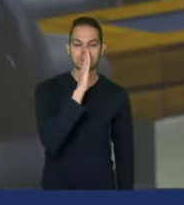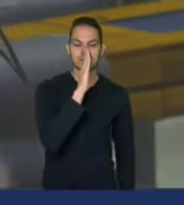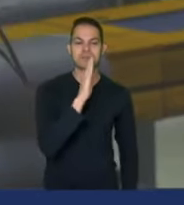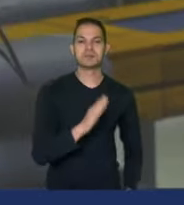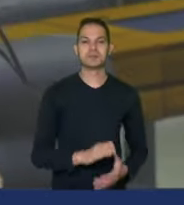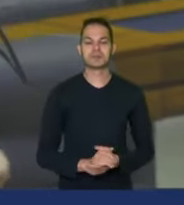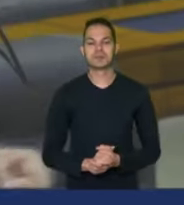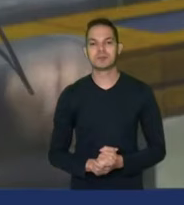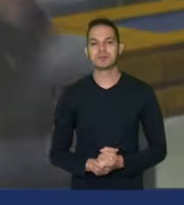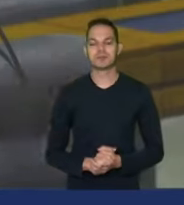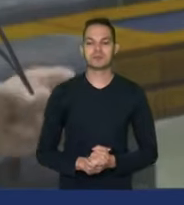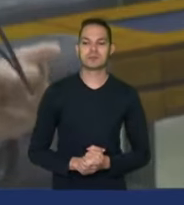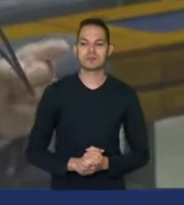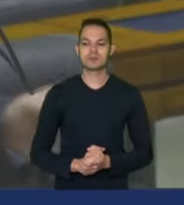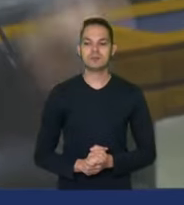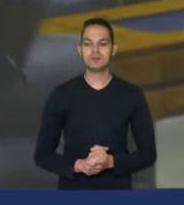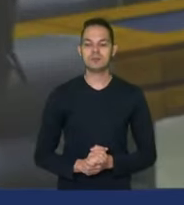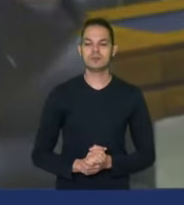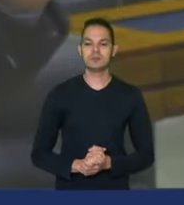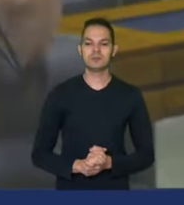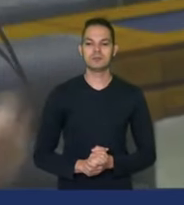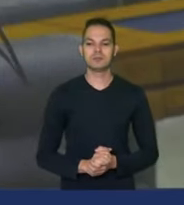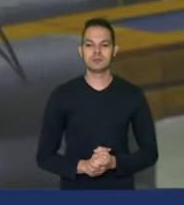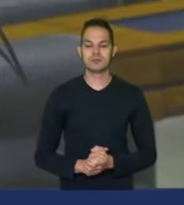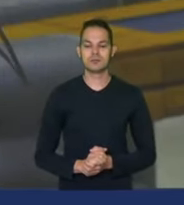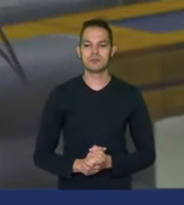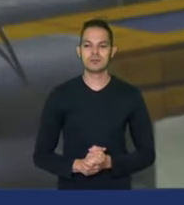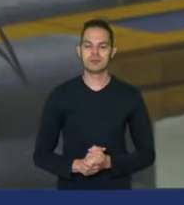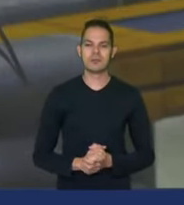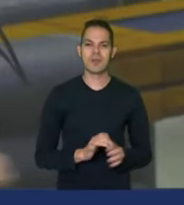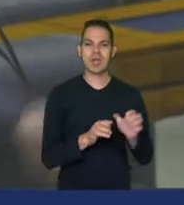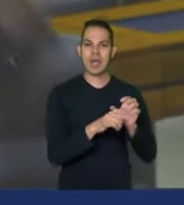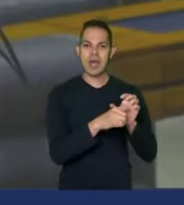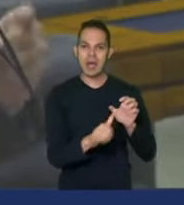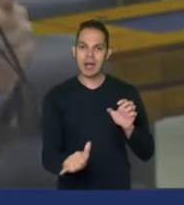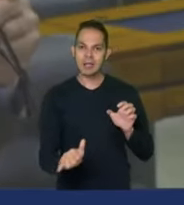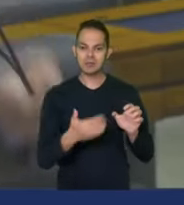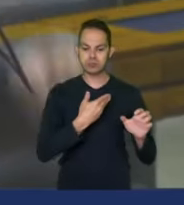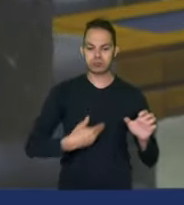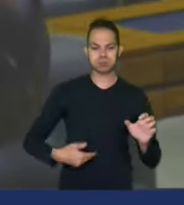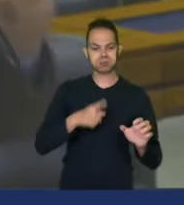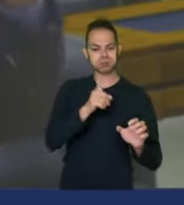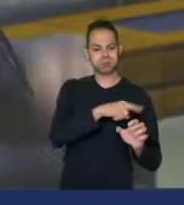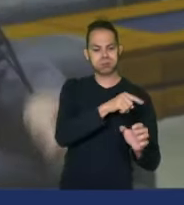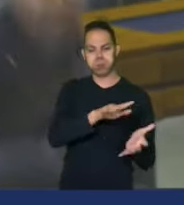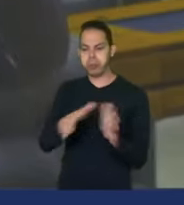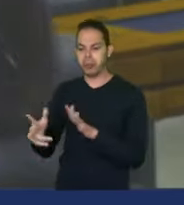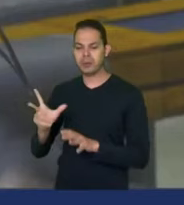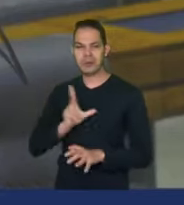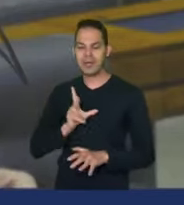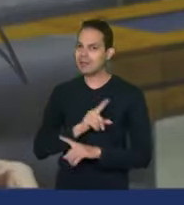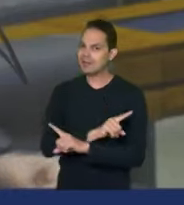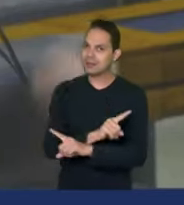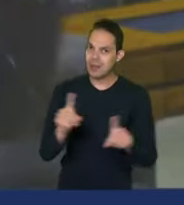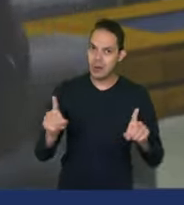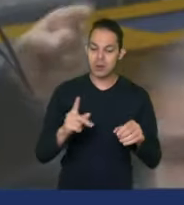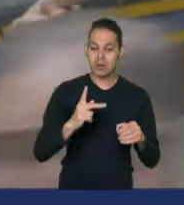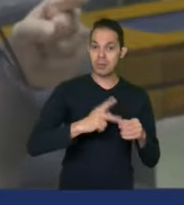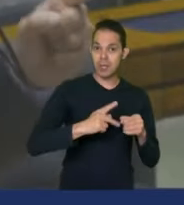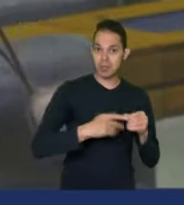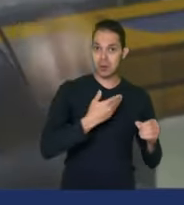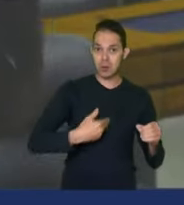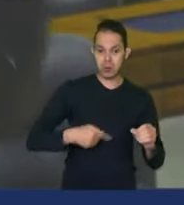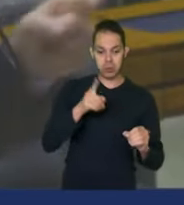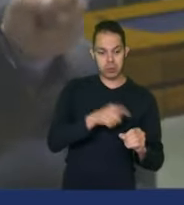Traidores do povo. Não à privatização da Eletrobras, não à privatização da Petrobras.